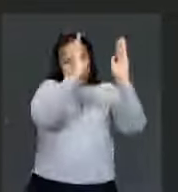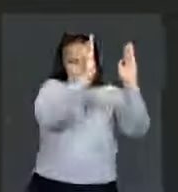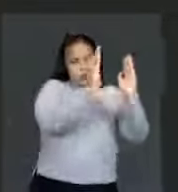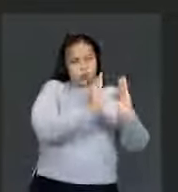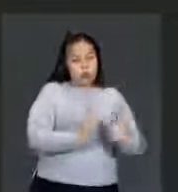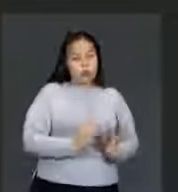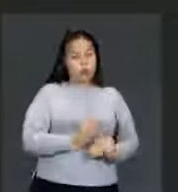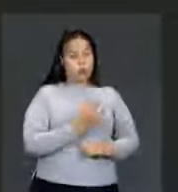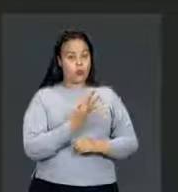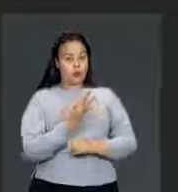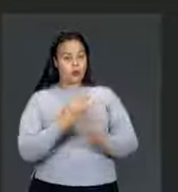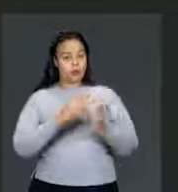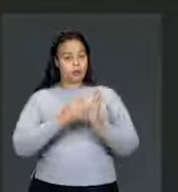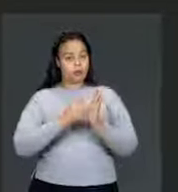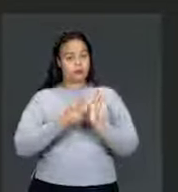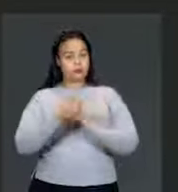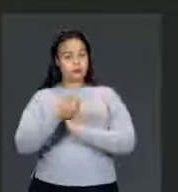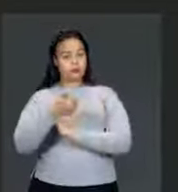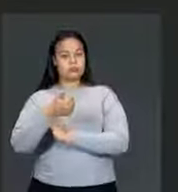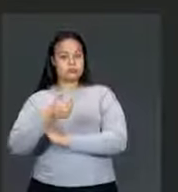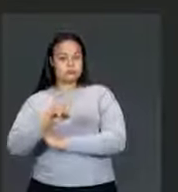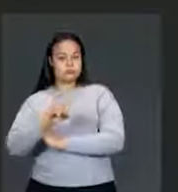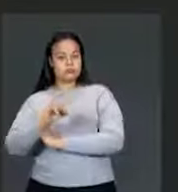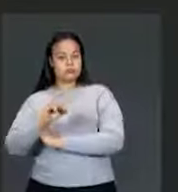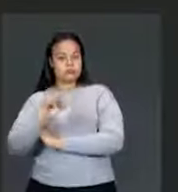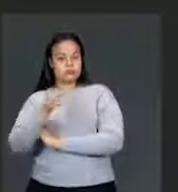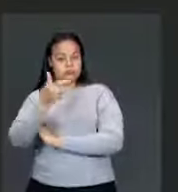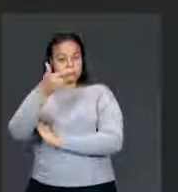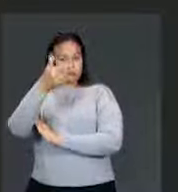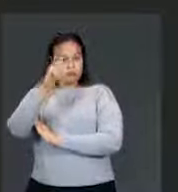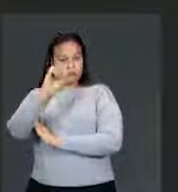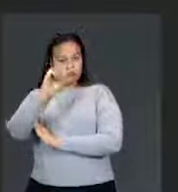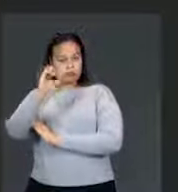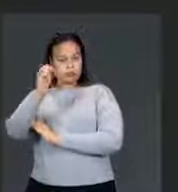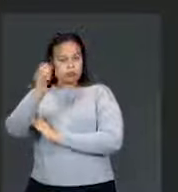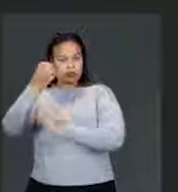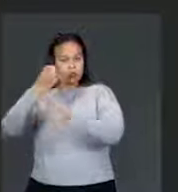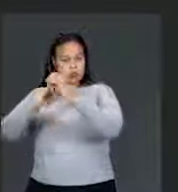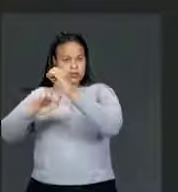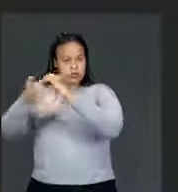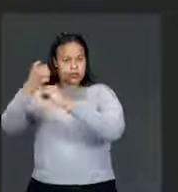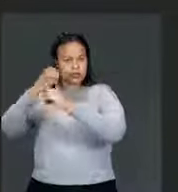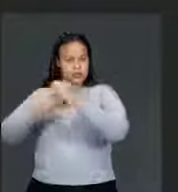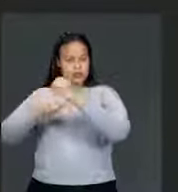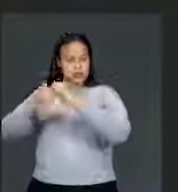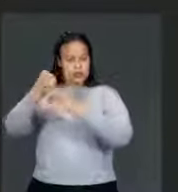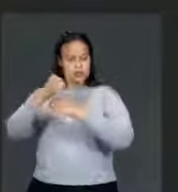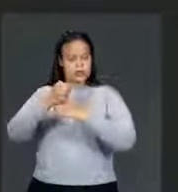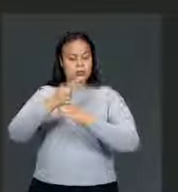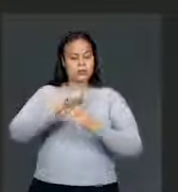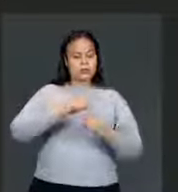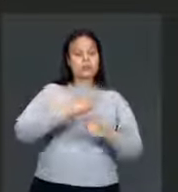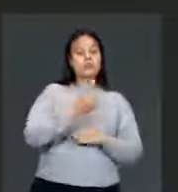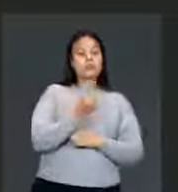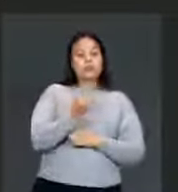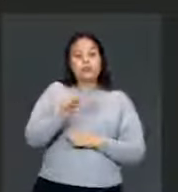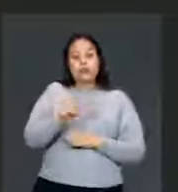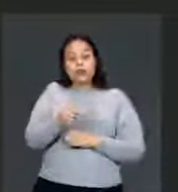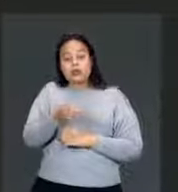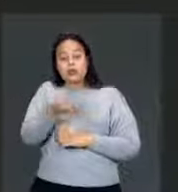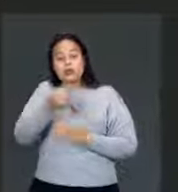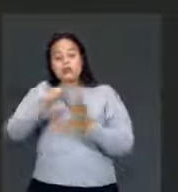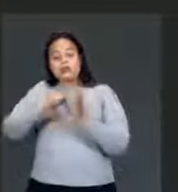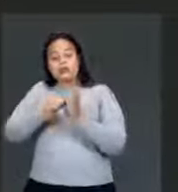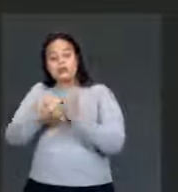4 vezes 10 elevado a 20 elétrons. Dado E, que é a carga elementar, 1,6 vezes